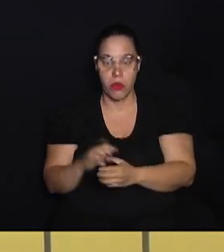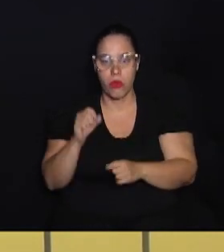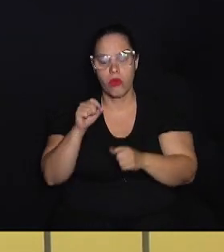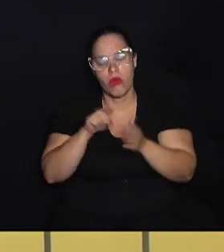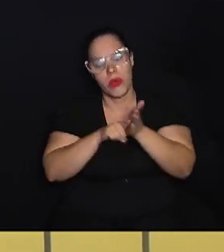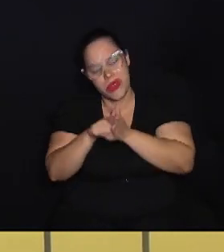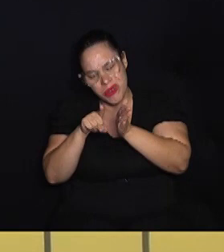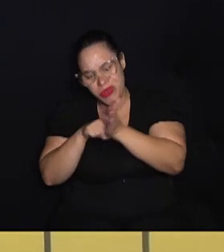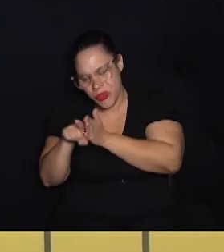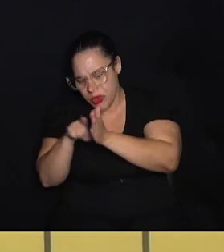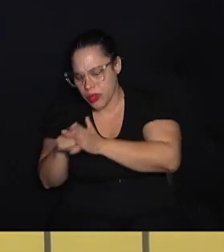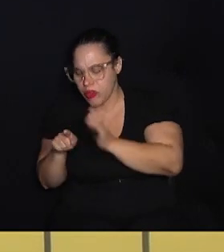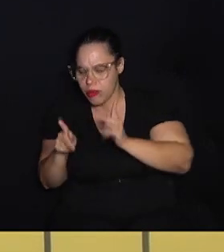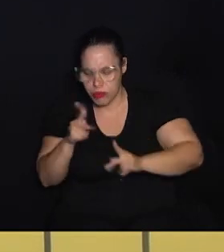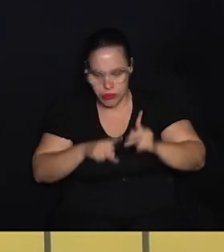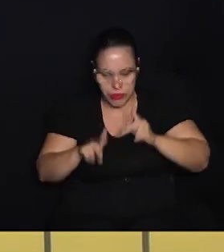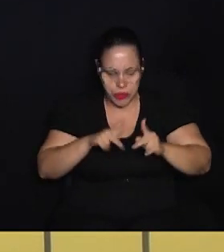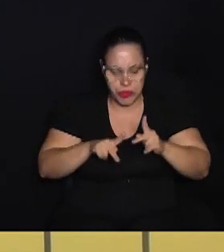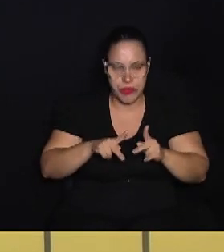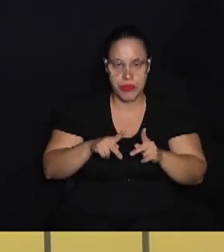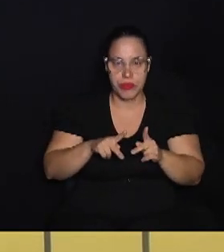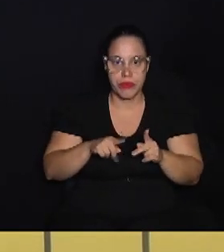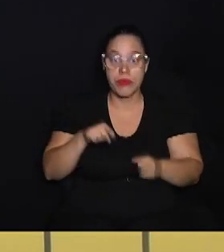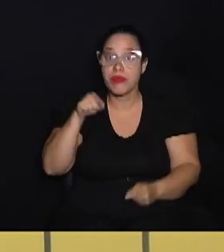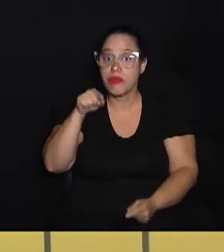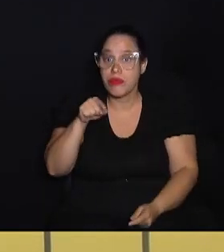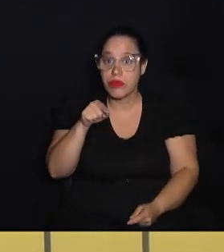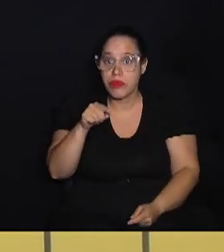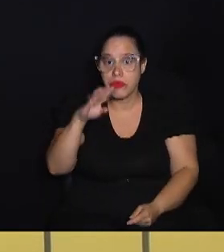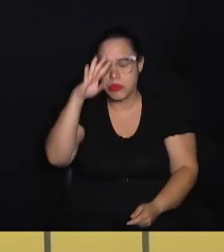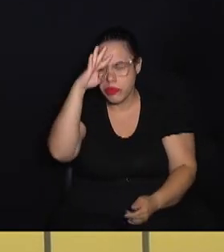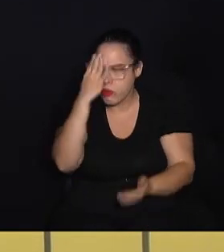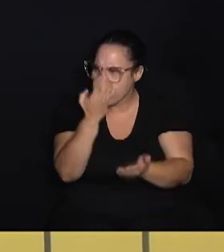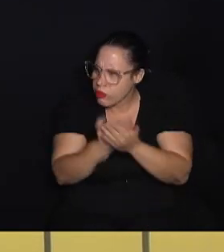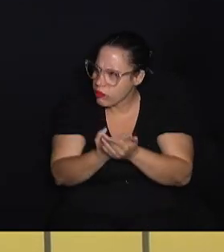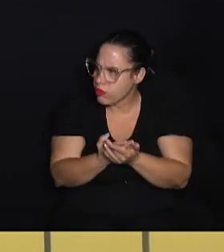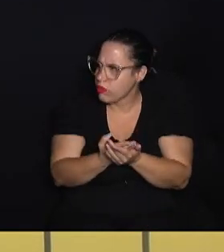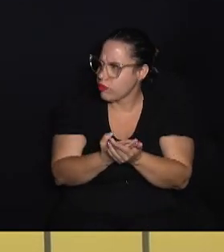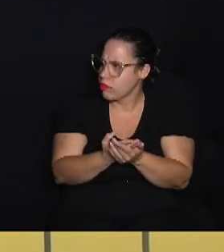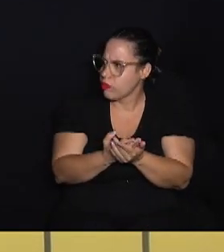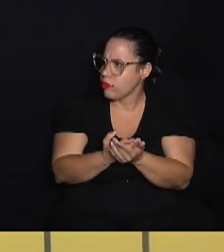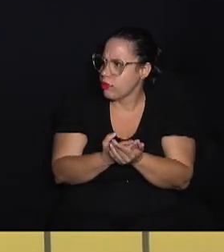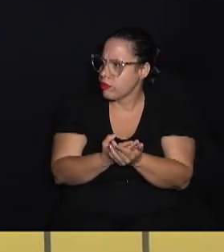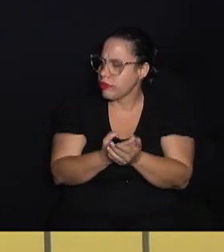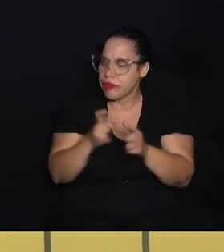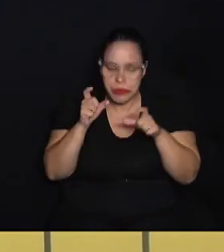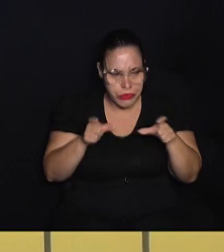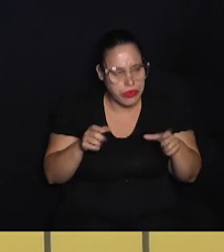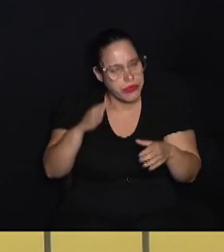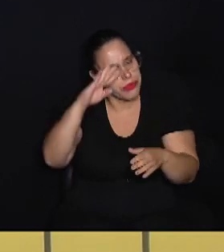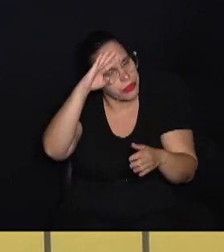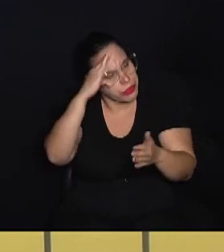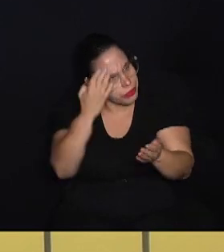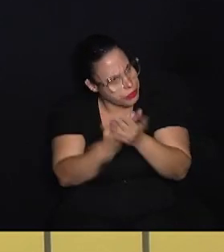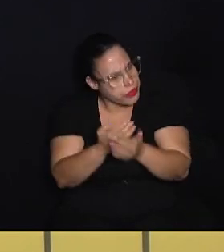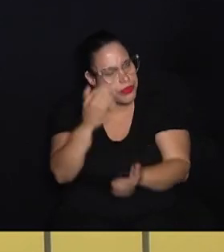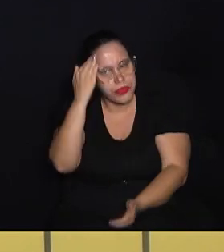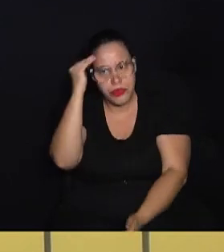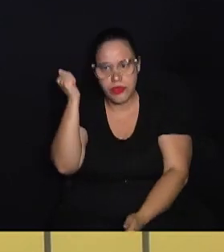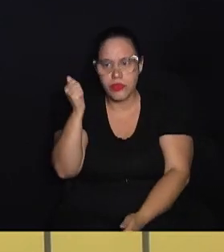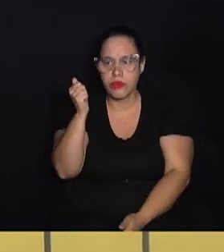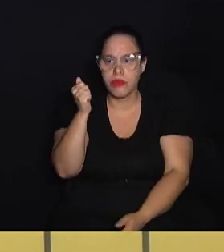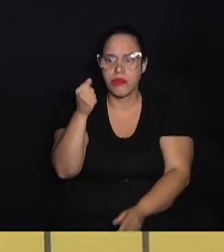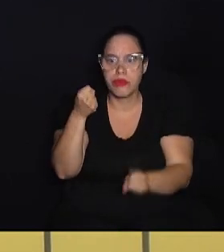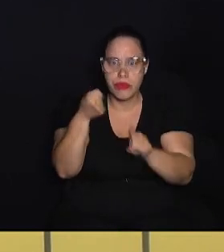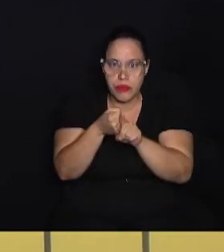questionamentos para a população, você acredita? As pessoas acreditam, as pessoas sabem que vão ser